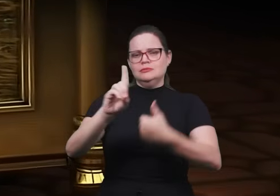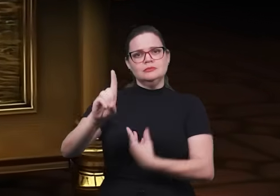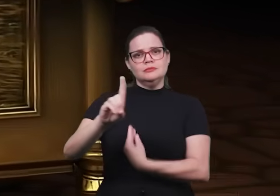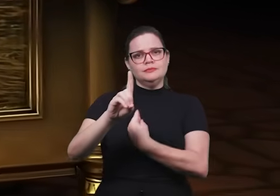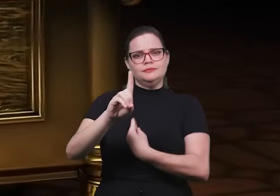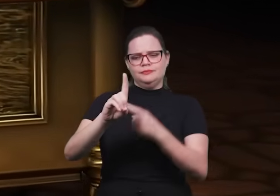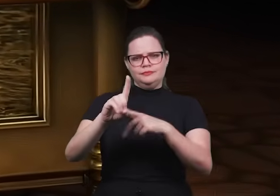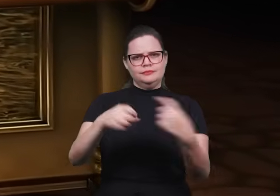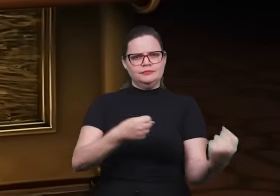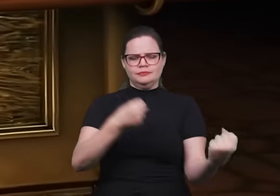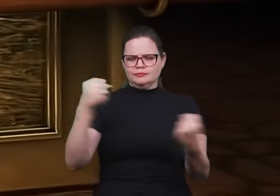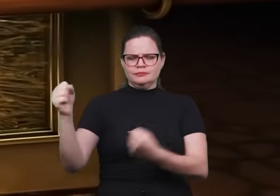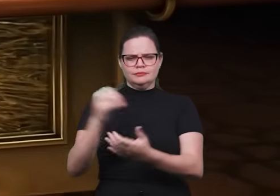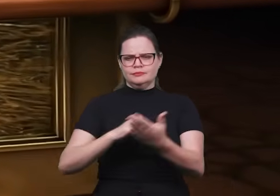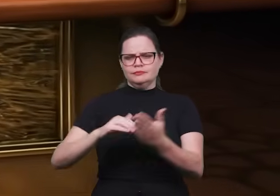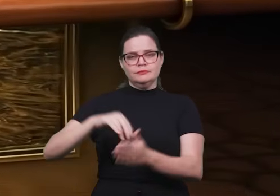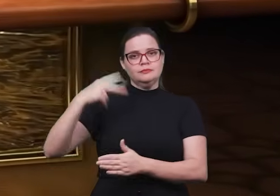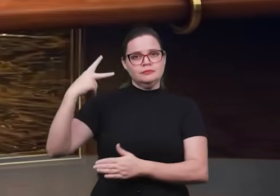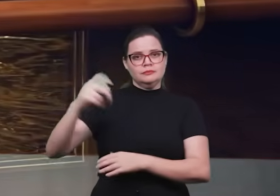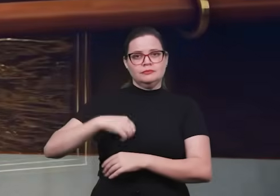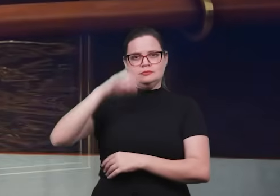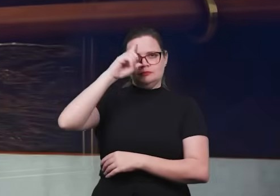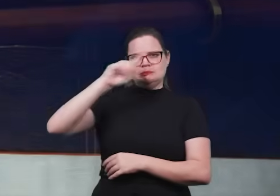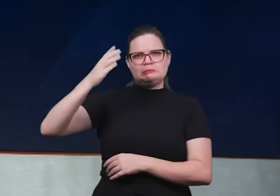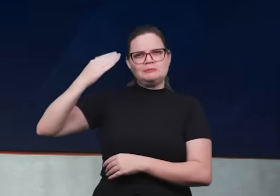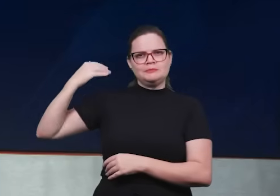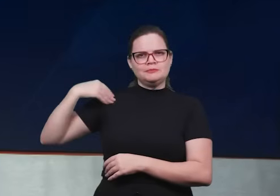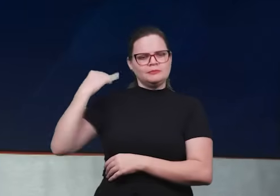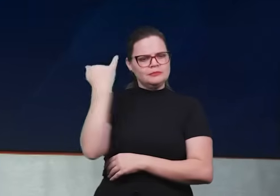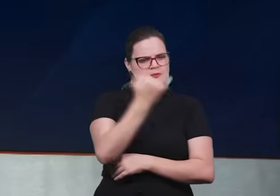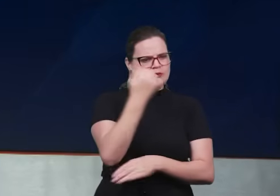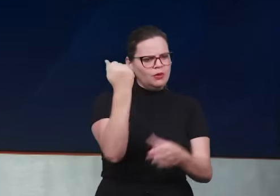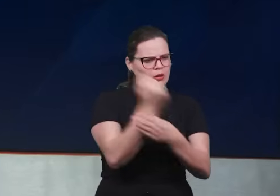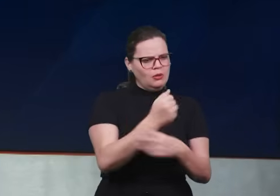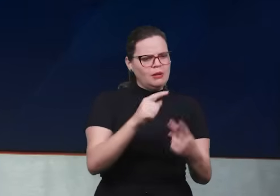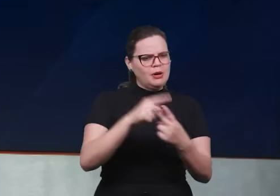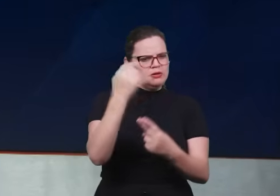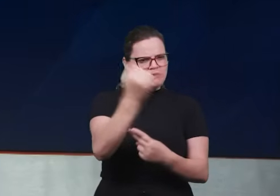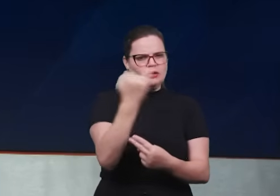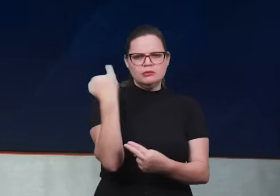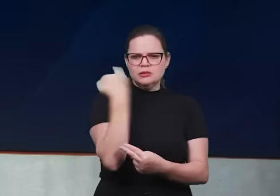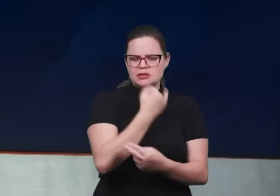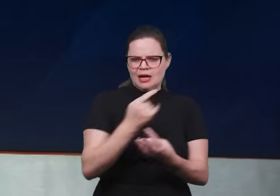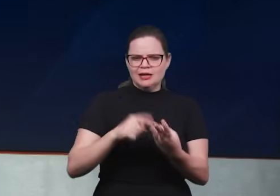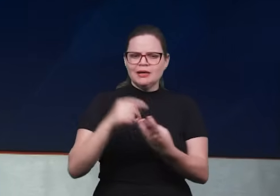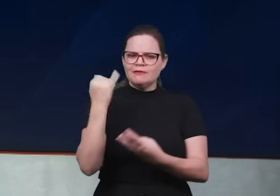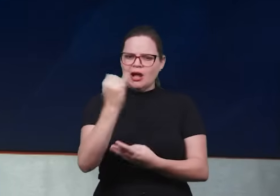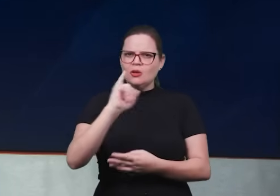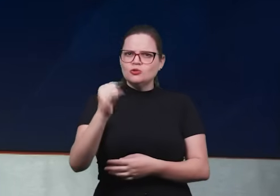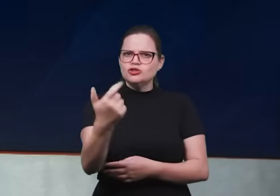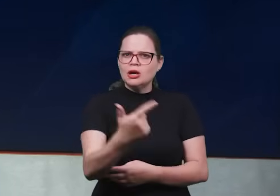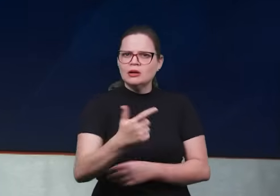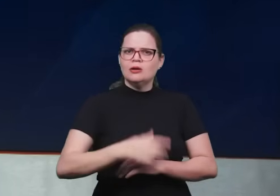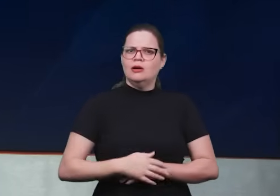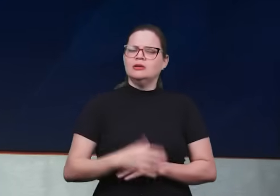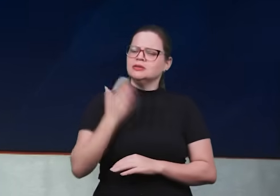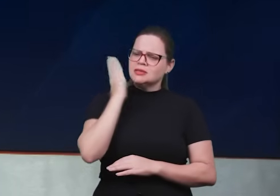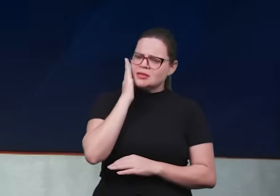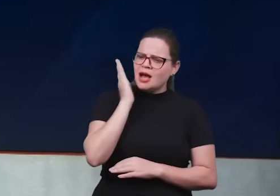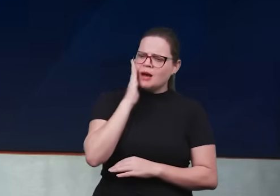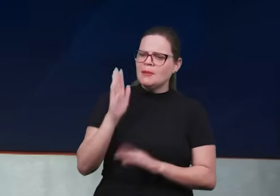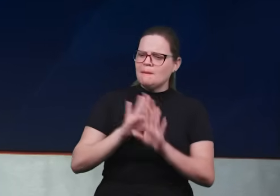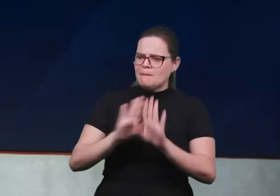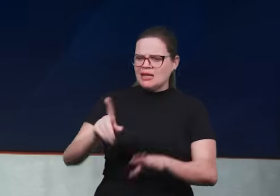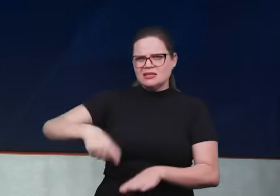deuses, do Todo-Poderoso, do Deus de Abraão, o Deus de Isaque, o Deus de Jacó. No entanto, não